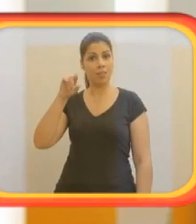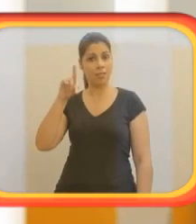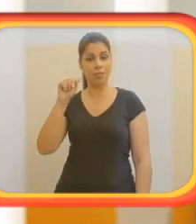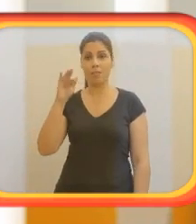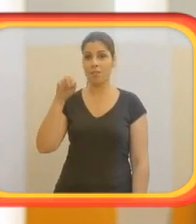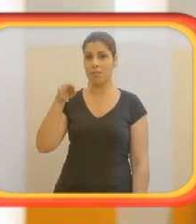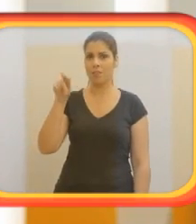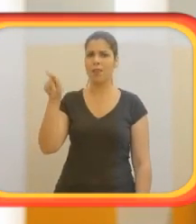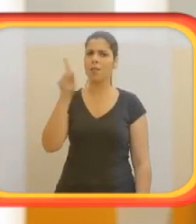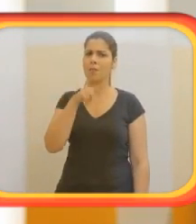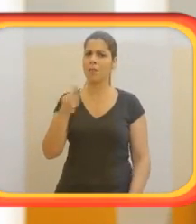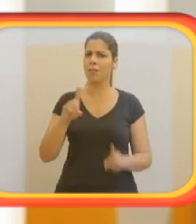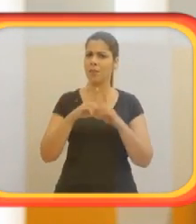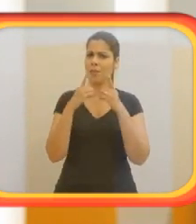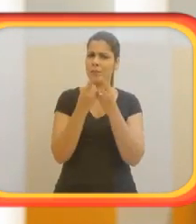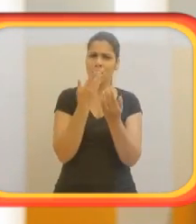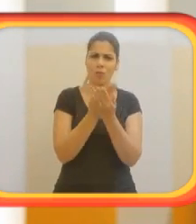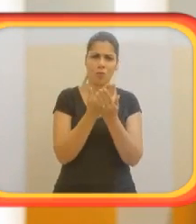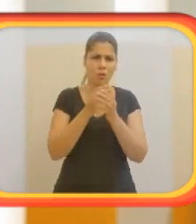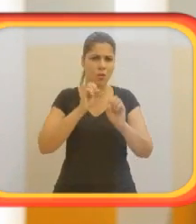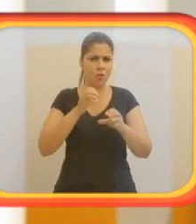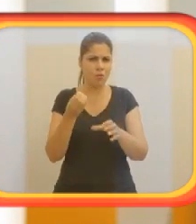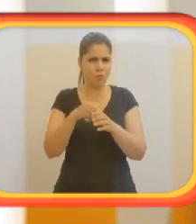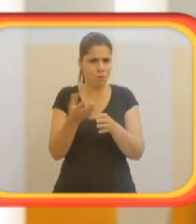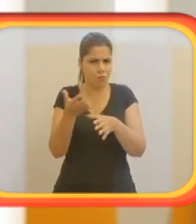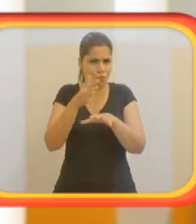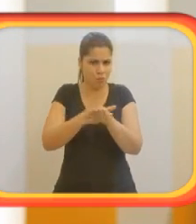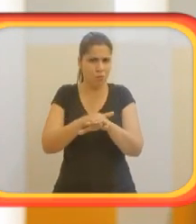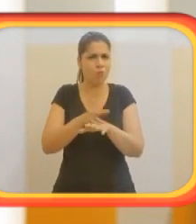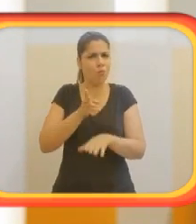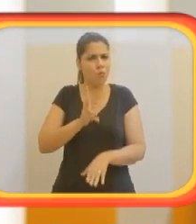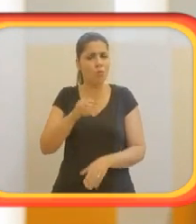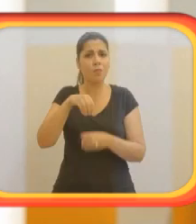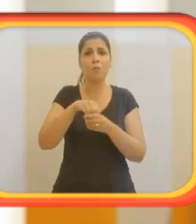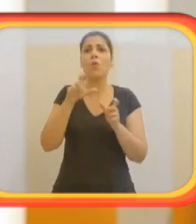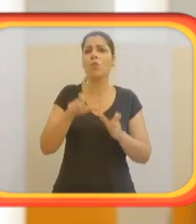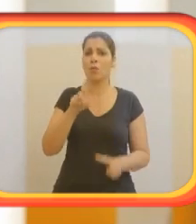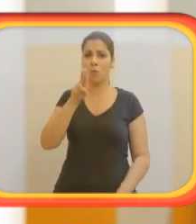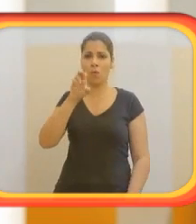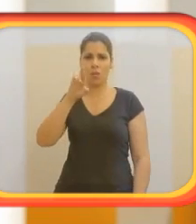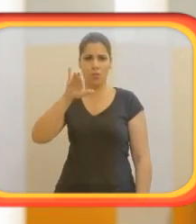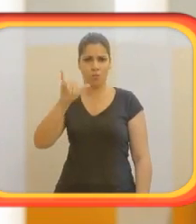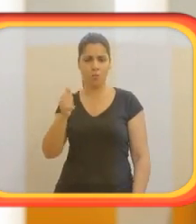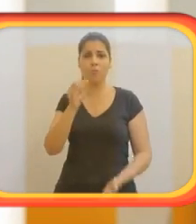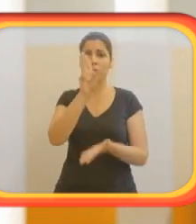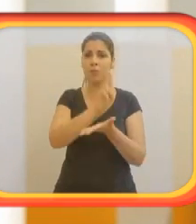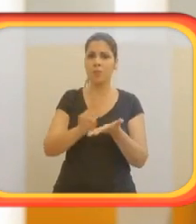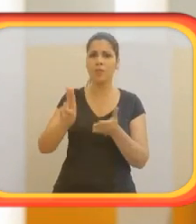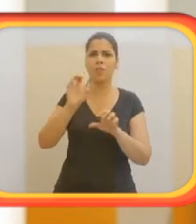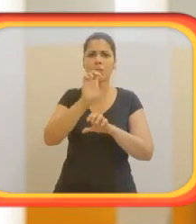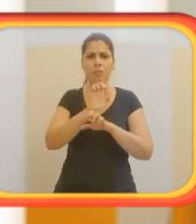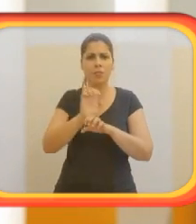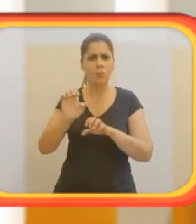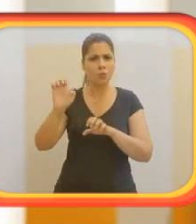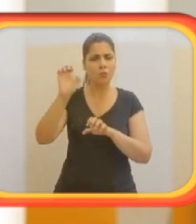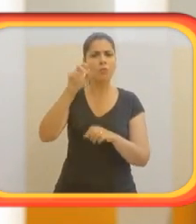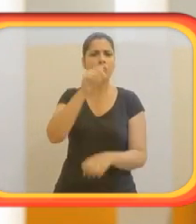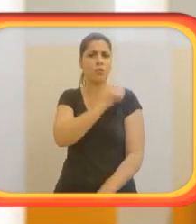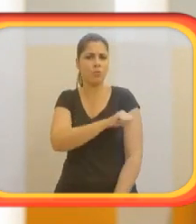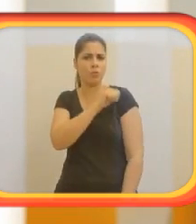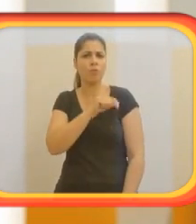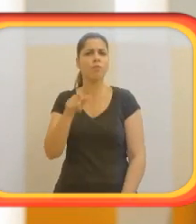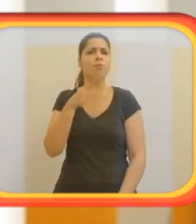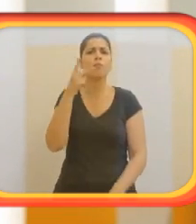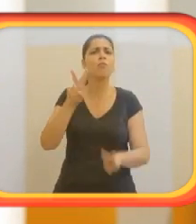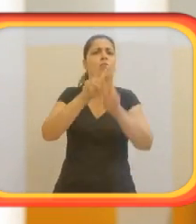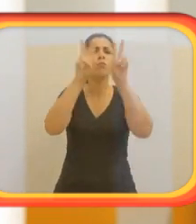Eneida Fonseca é professora do Departamento de Estudos da Educação Inclusiva e Continuada da UERJ, a Universidade do Estado